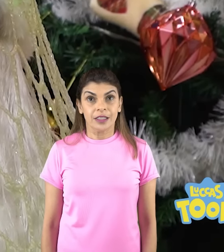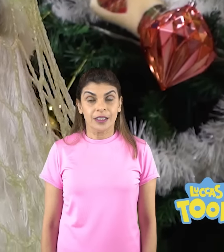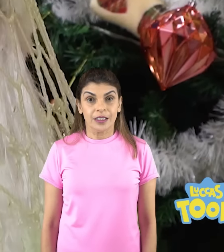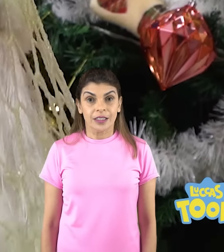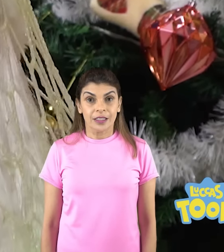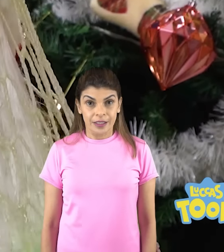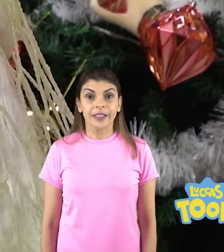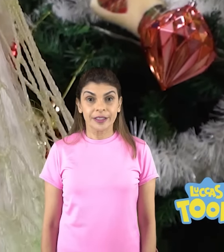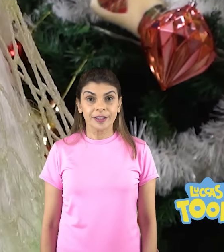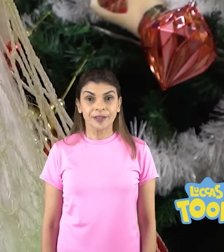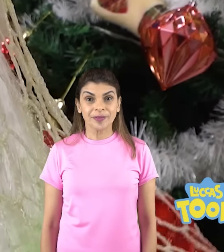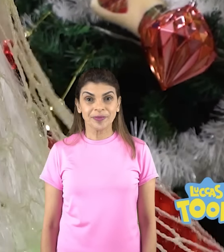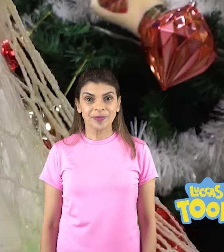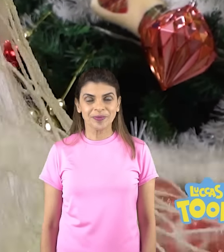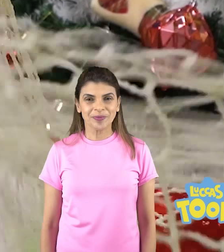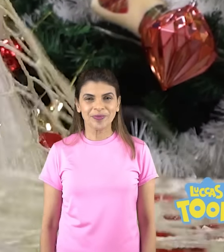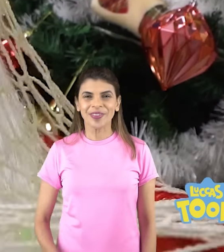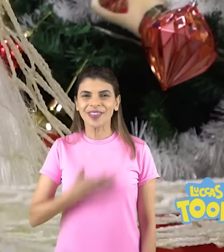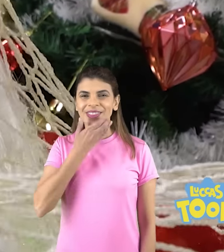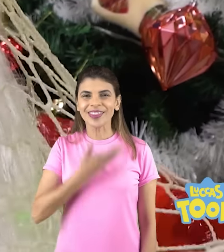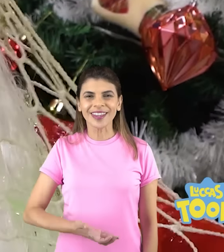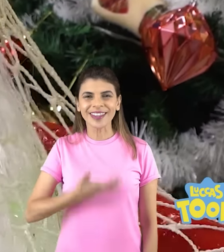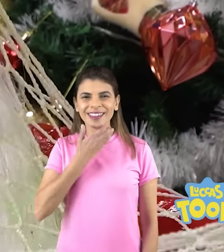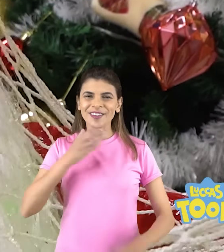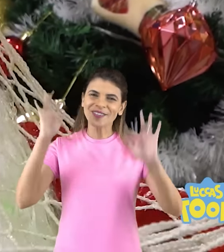Happy New